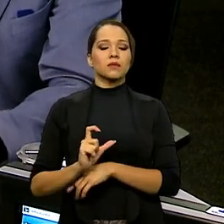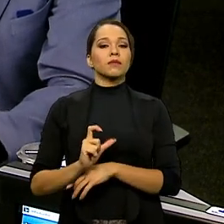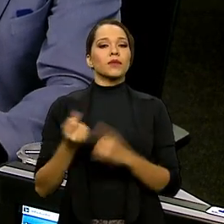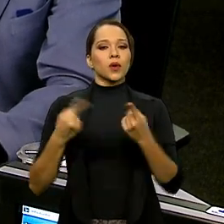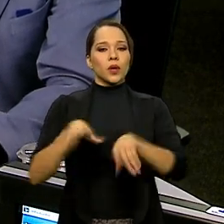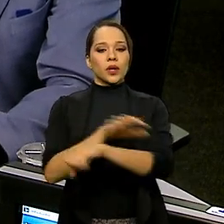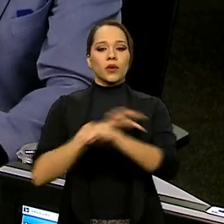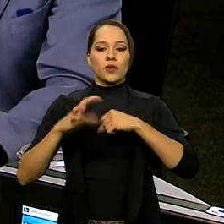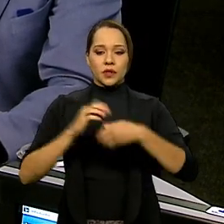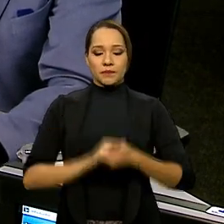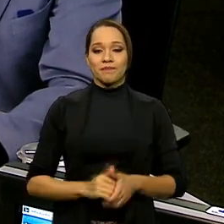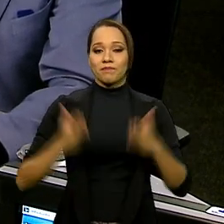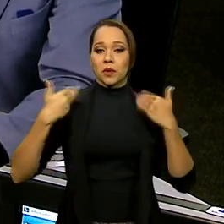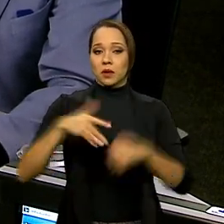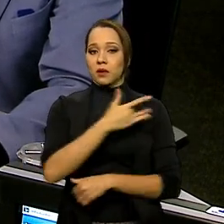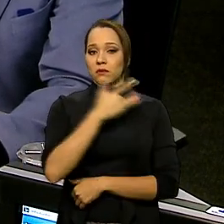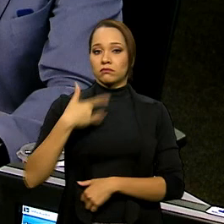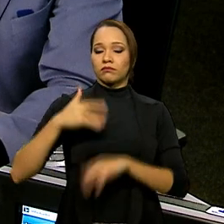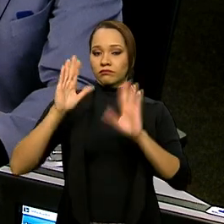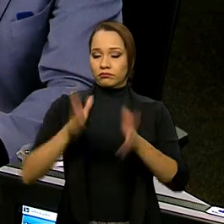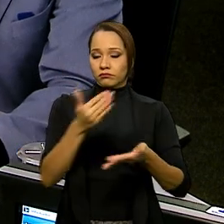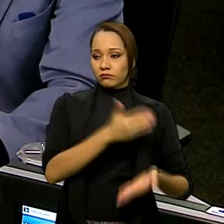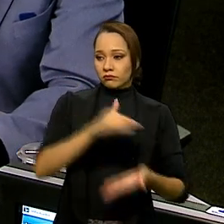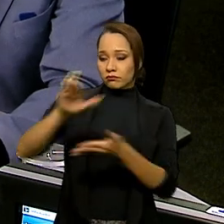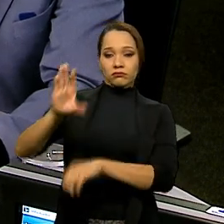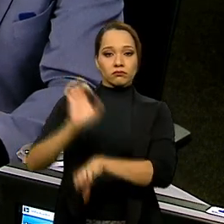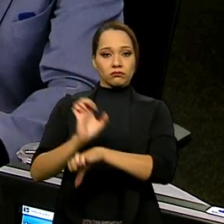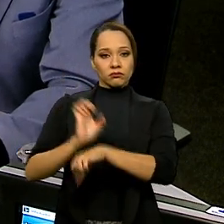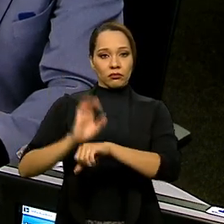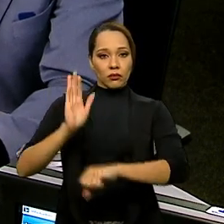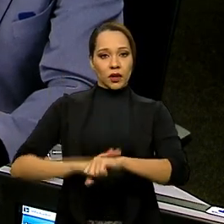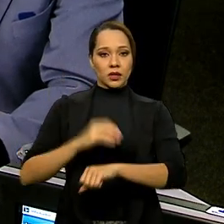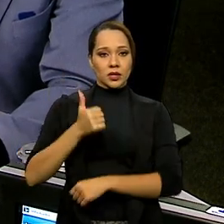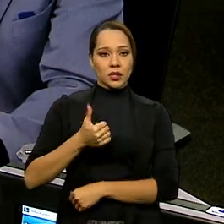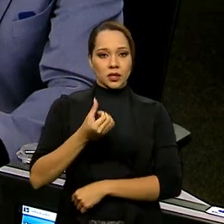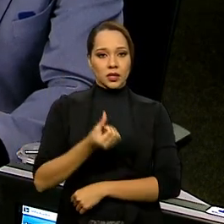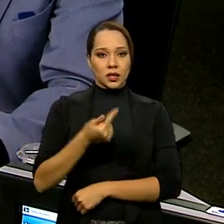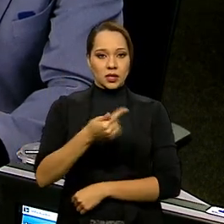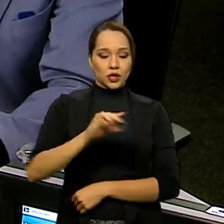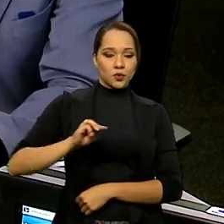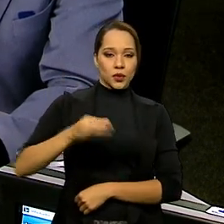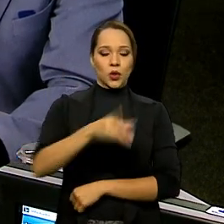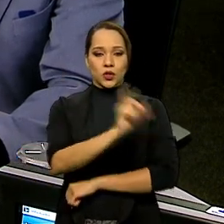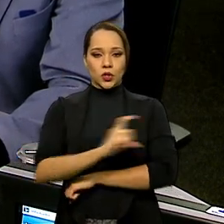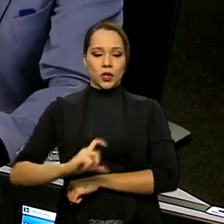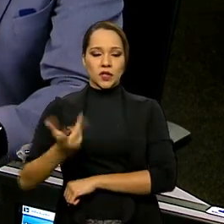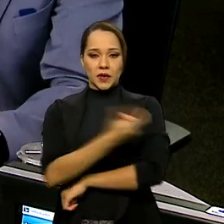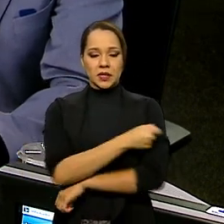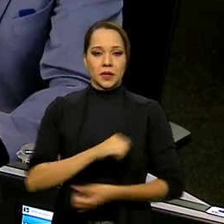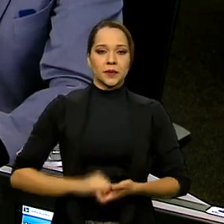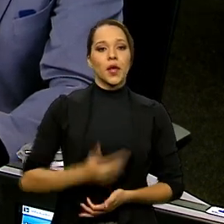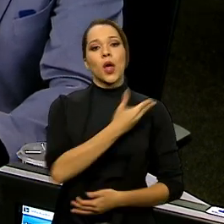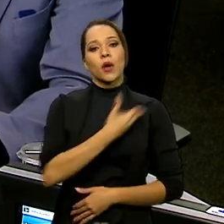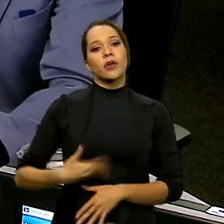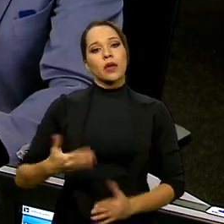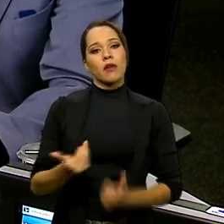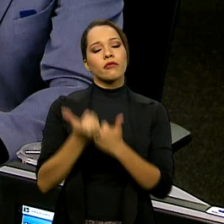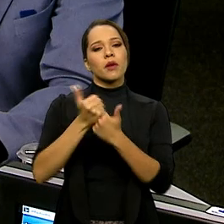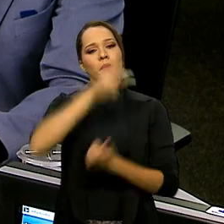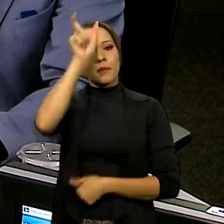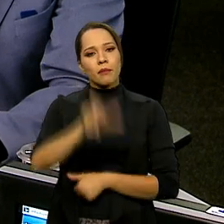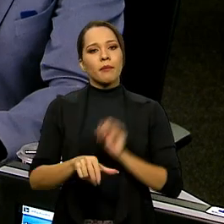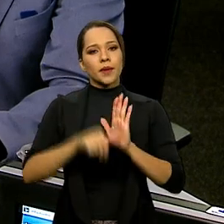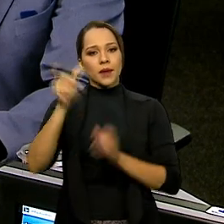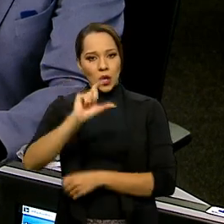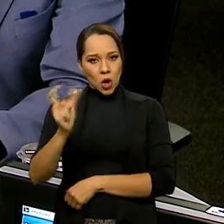a Covid-19. O Ministério da Saúde já entregou aos estados 167 milhões de doses. O governo reforça que quem tomou